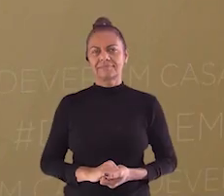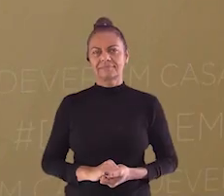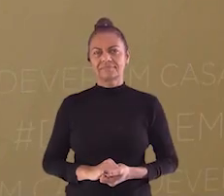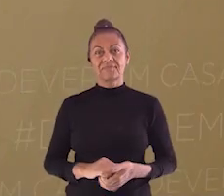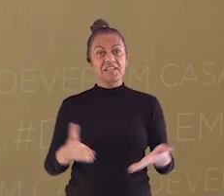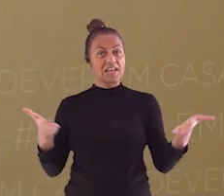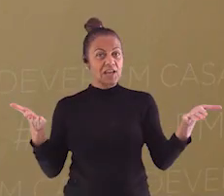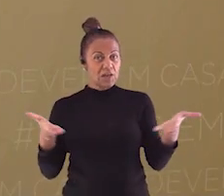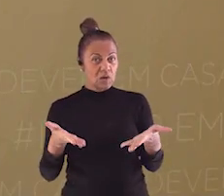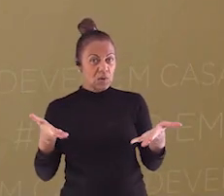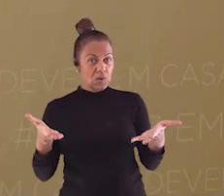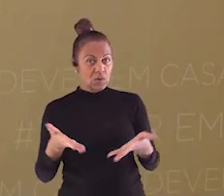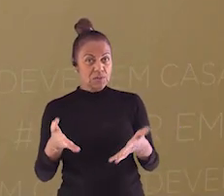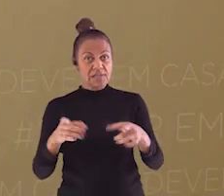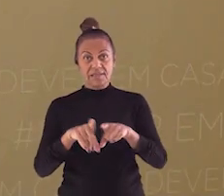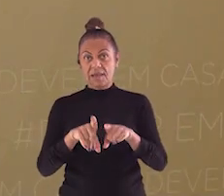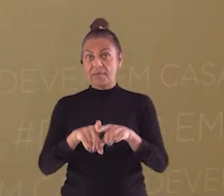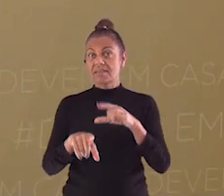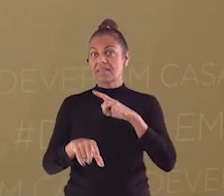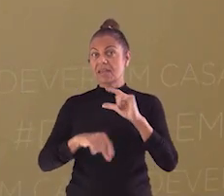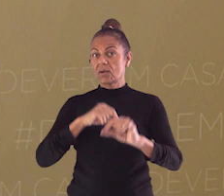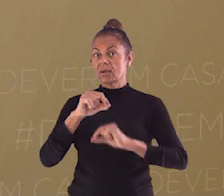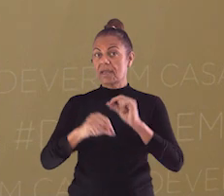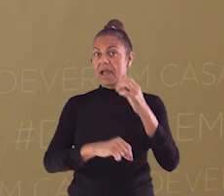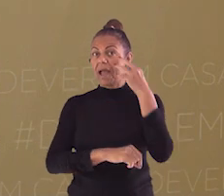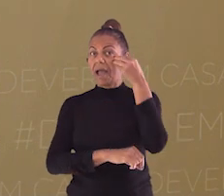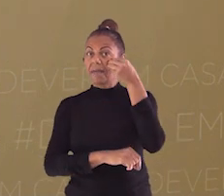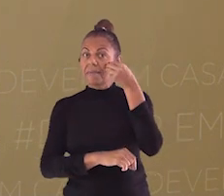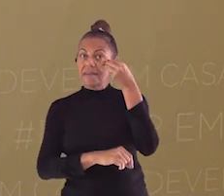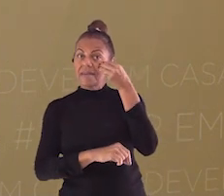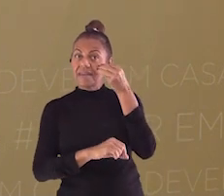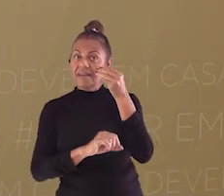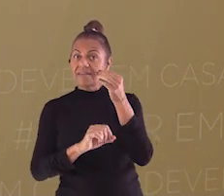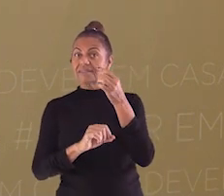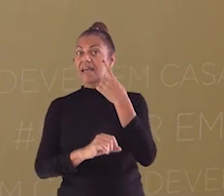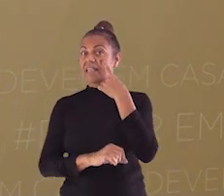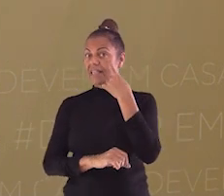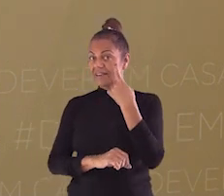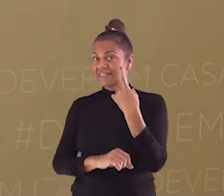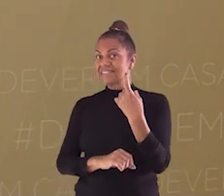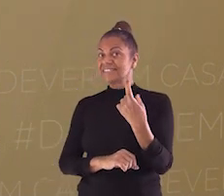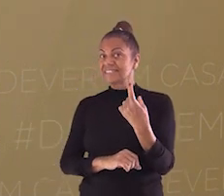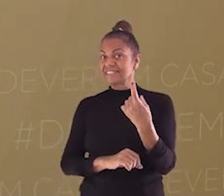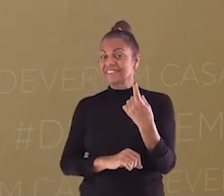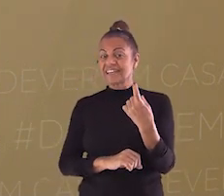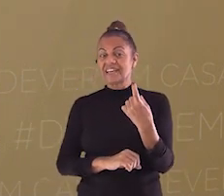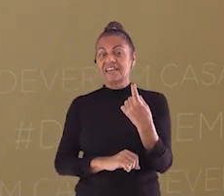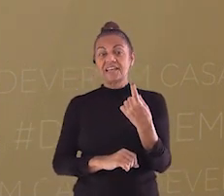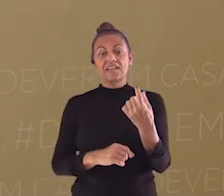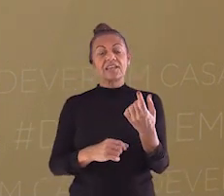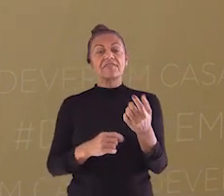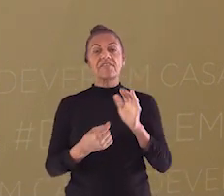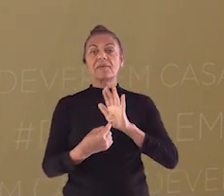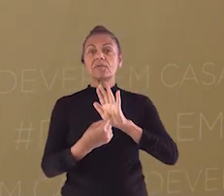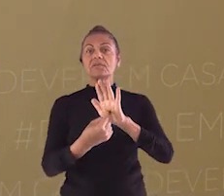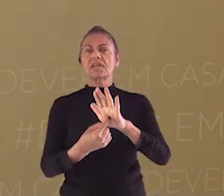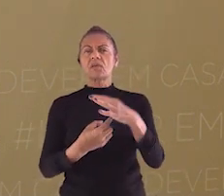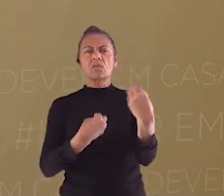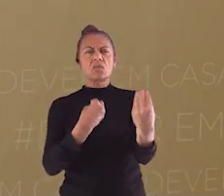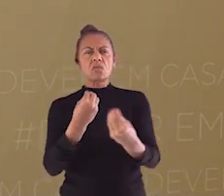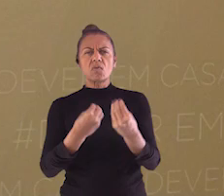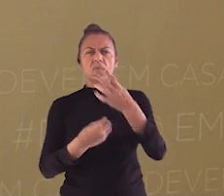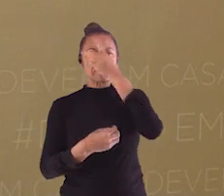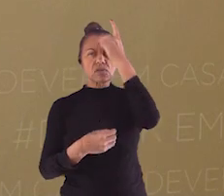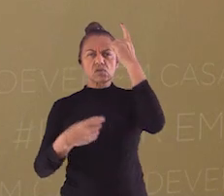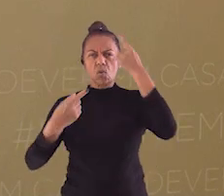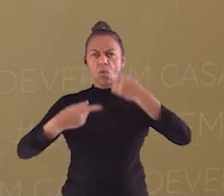E hoje também teremos um experimento muito interessante, que indicando como o olho humano